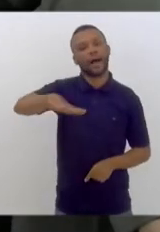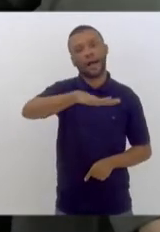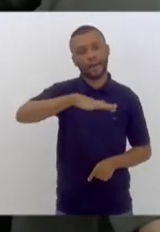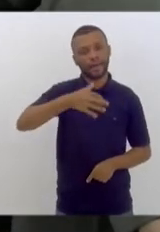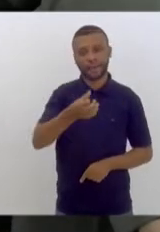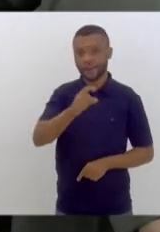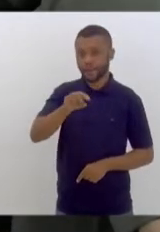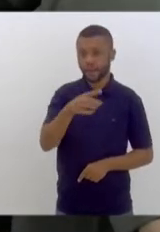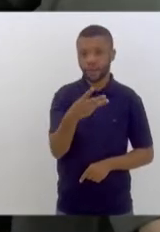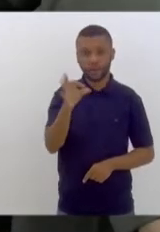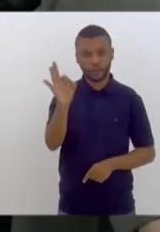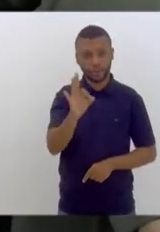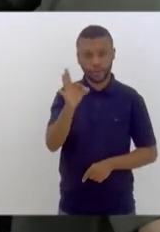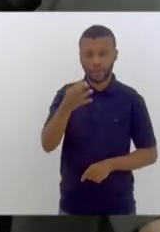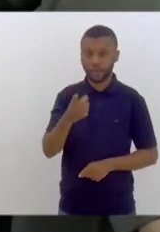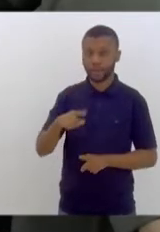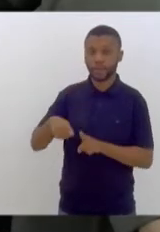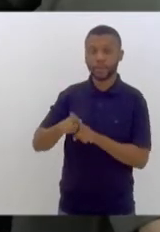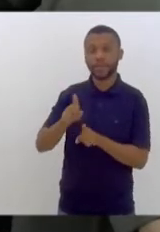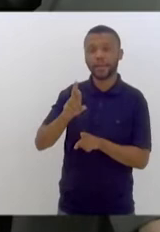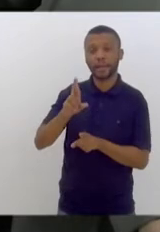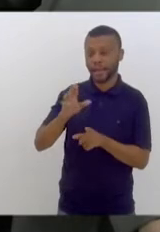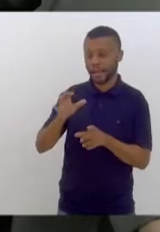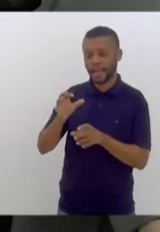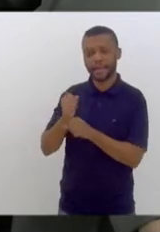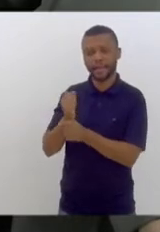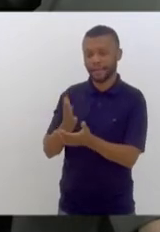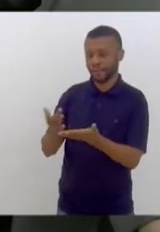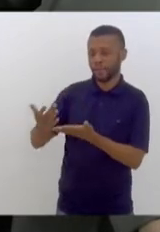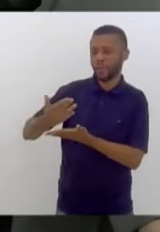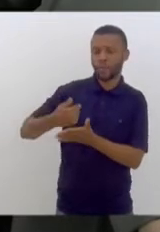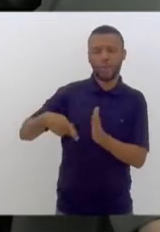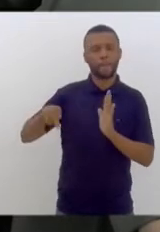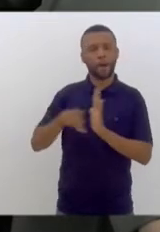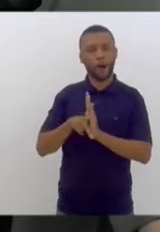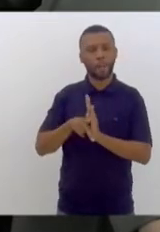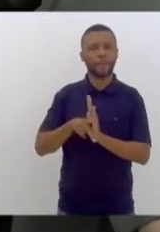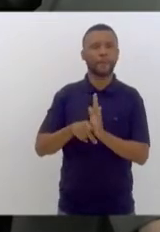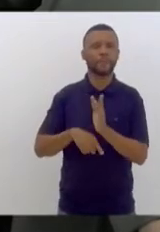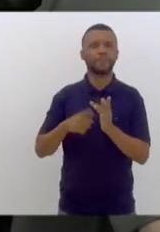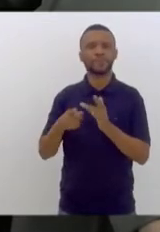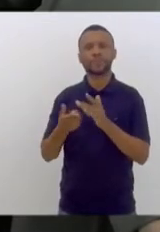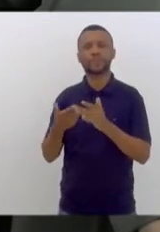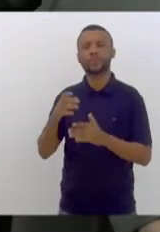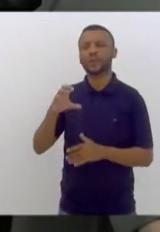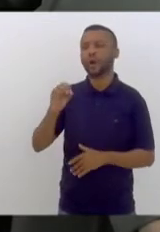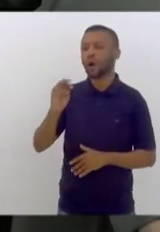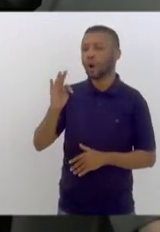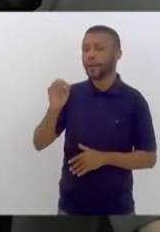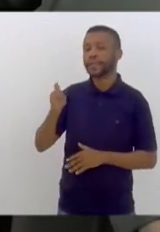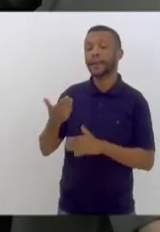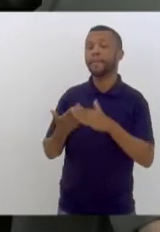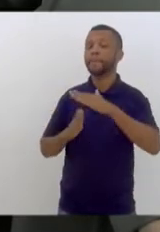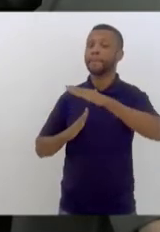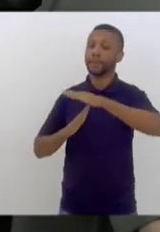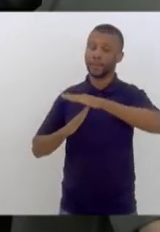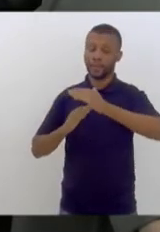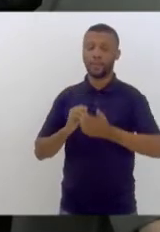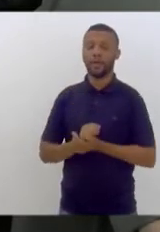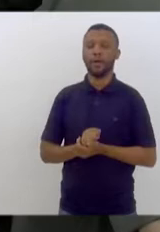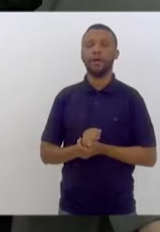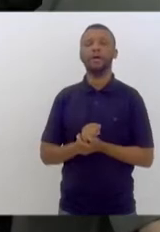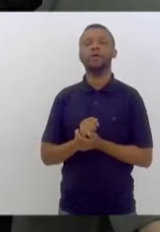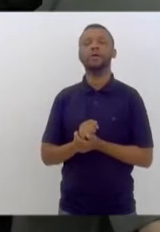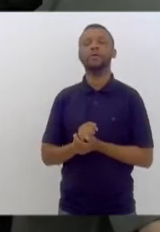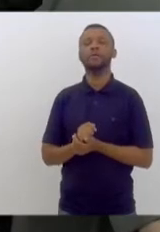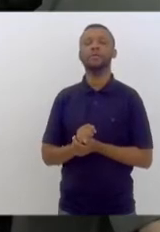6,4%, índice de receita própria, 0,37%, índice de cota mínima, 8,1%, índice de ajuste